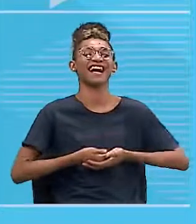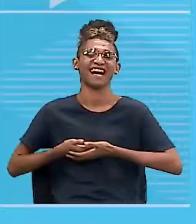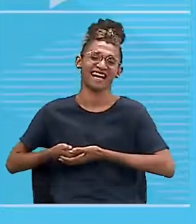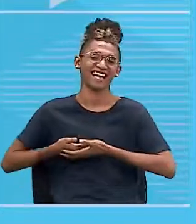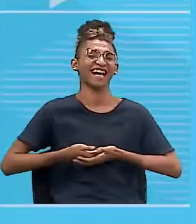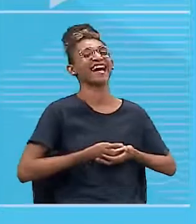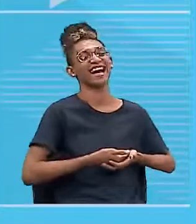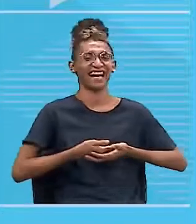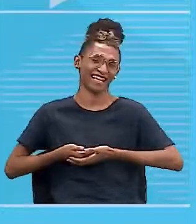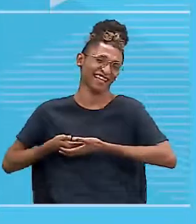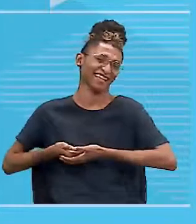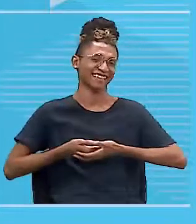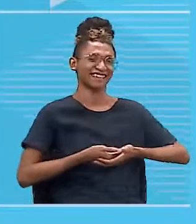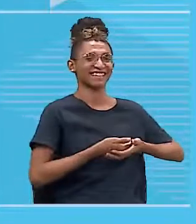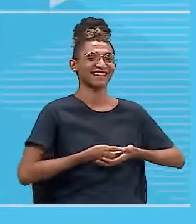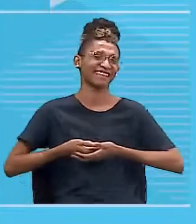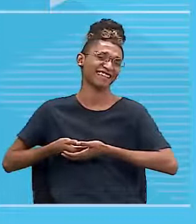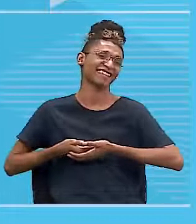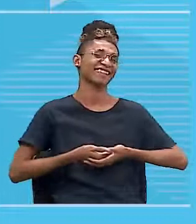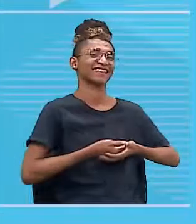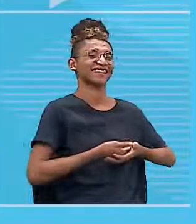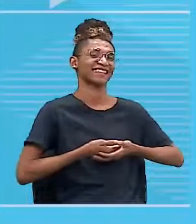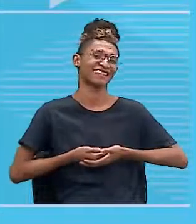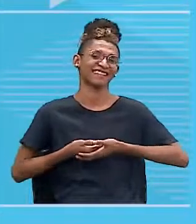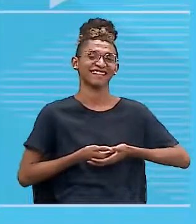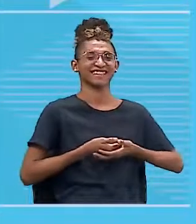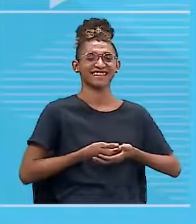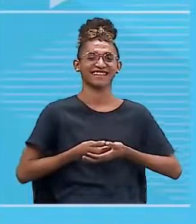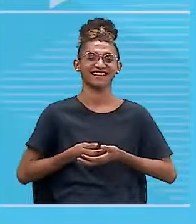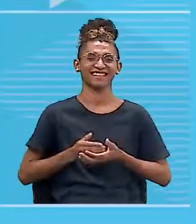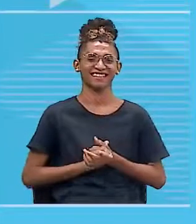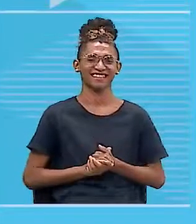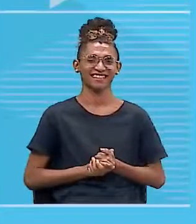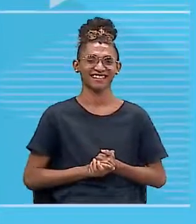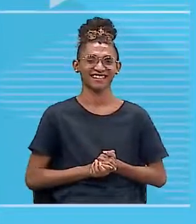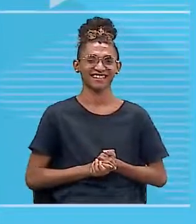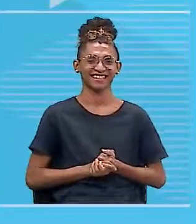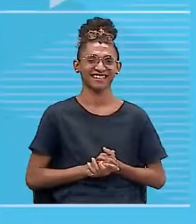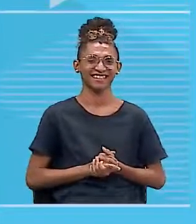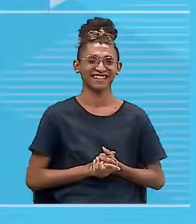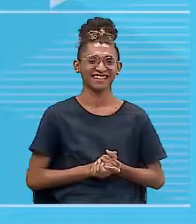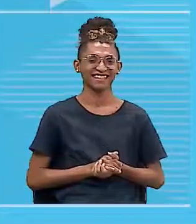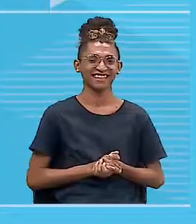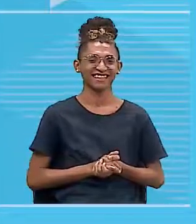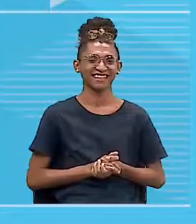a pai foi para roça A mamãe foi trabalhar ô mãe deu balançando neném balança